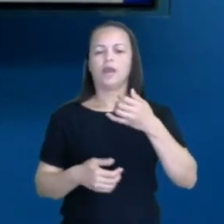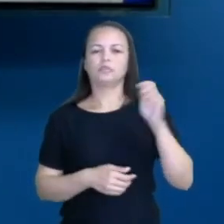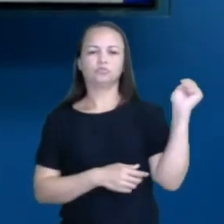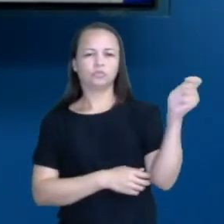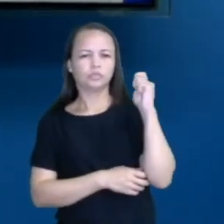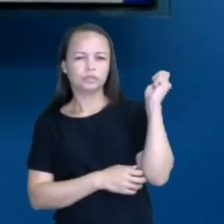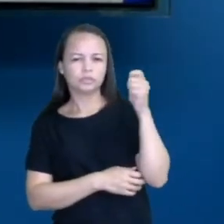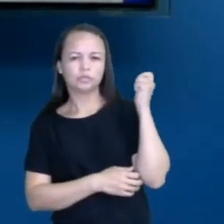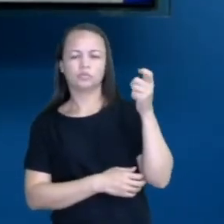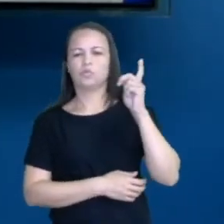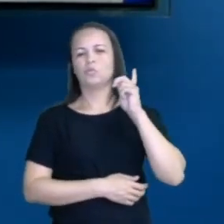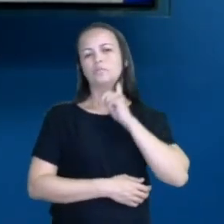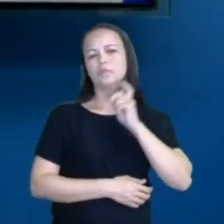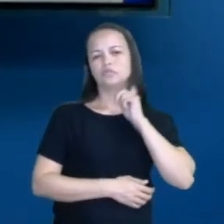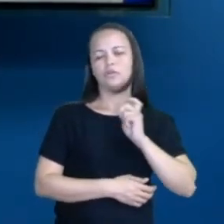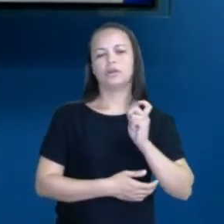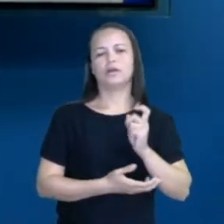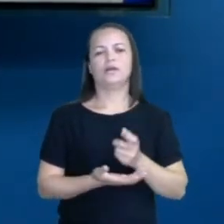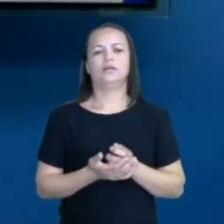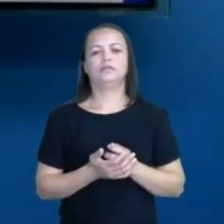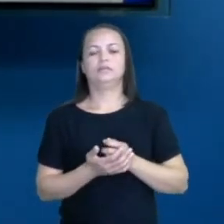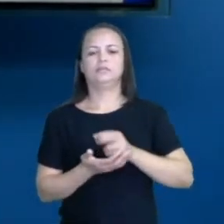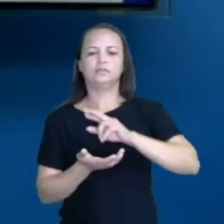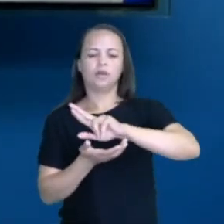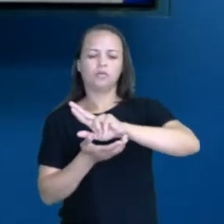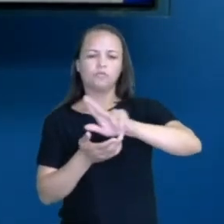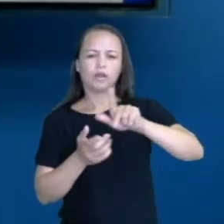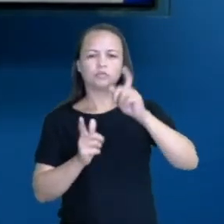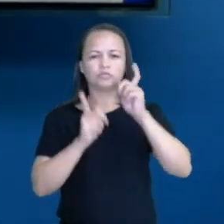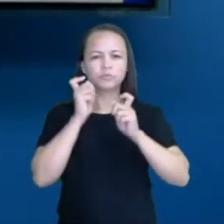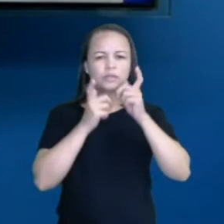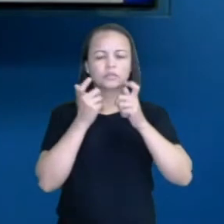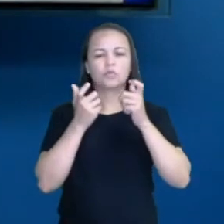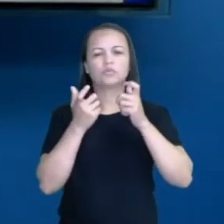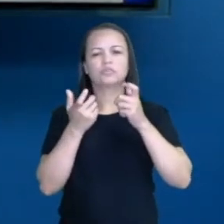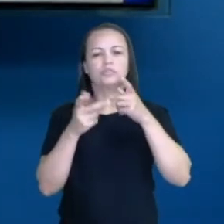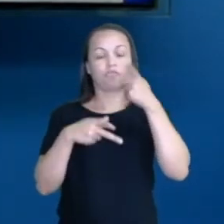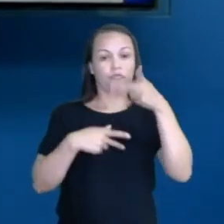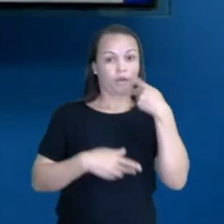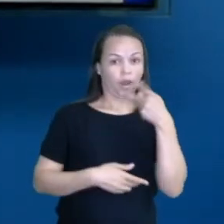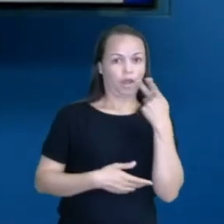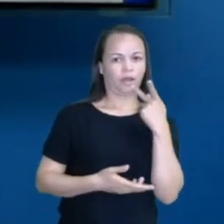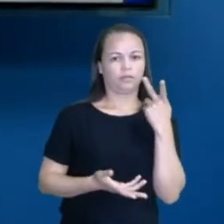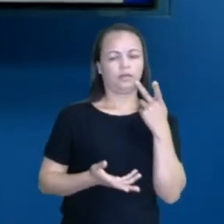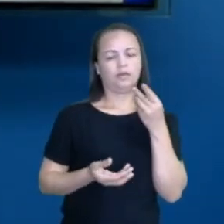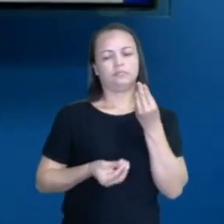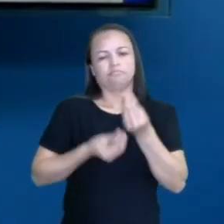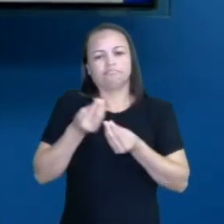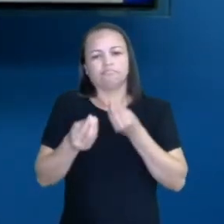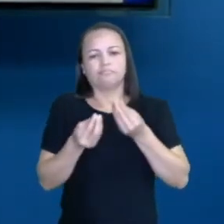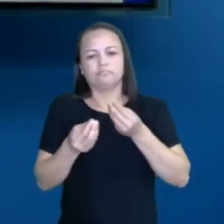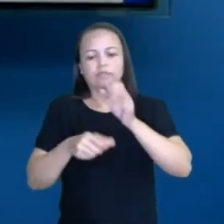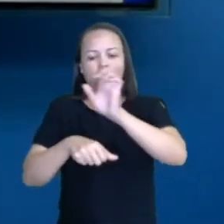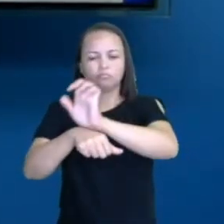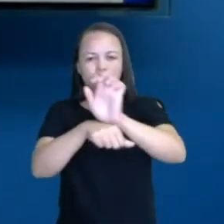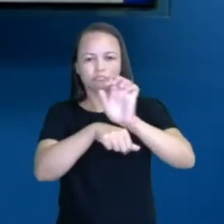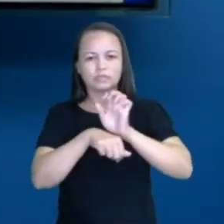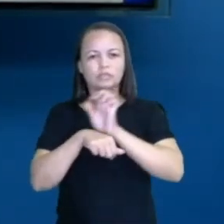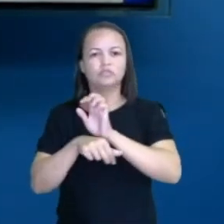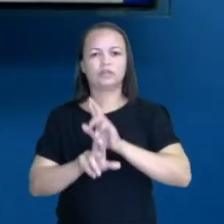Sul, de Minas Gerais. Então, são expressões que são faladas especificamente em determinados